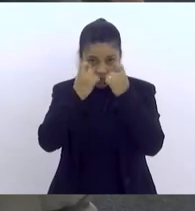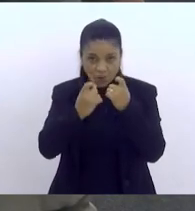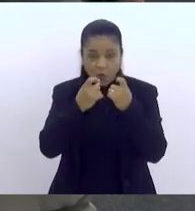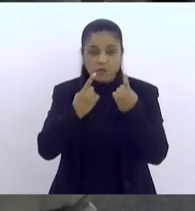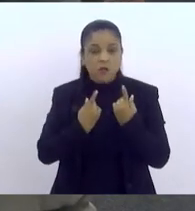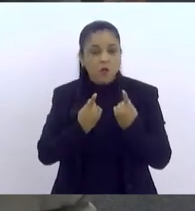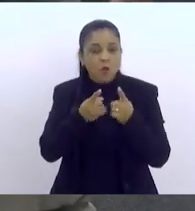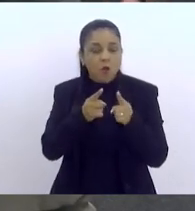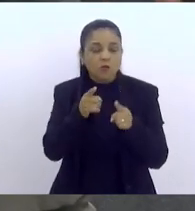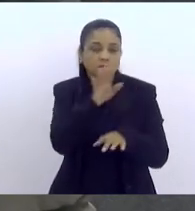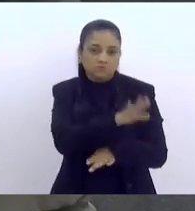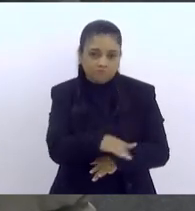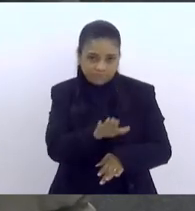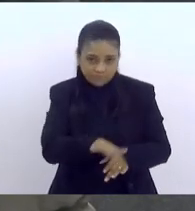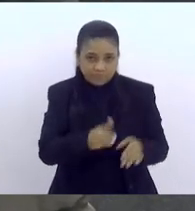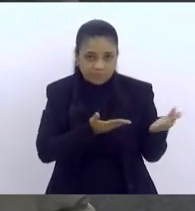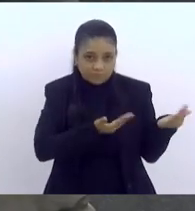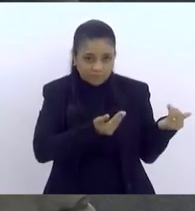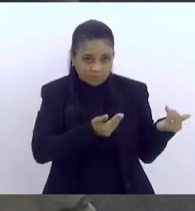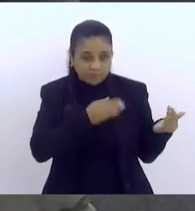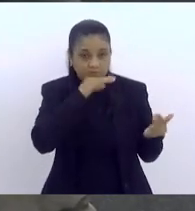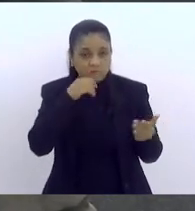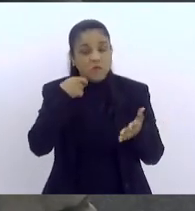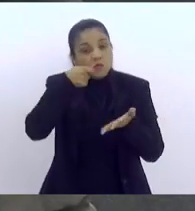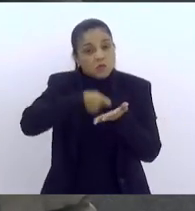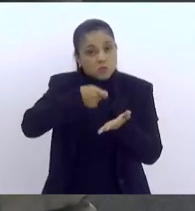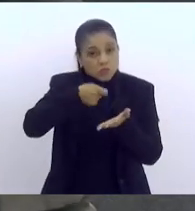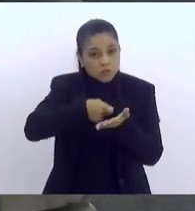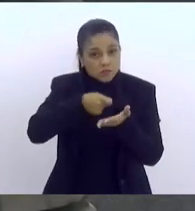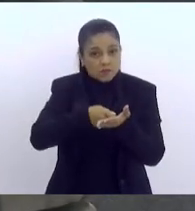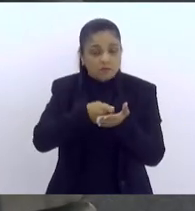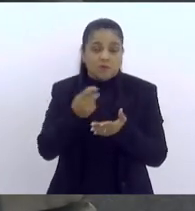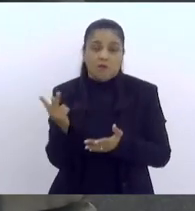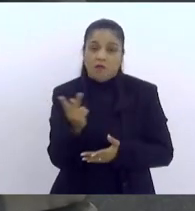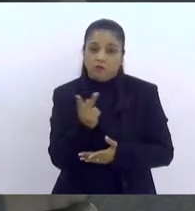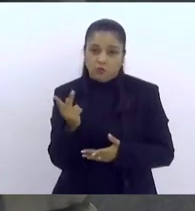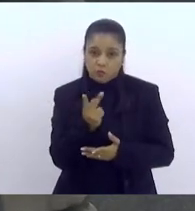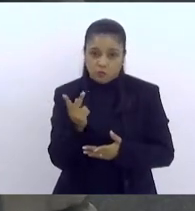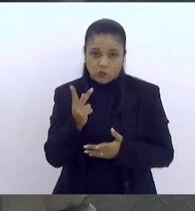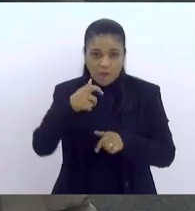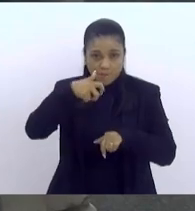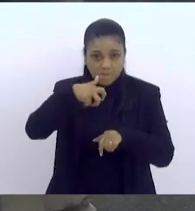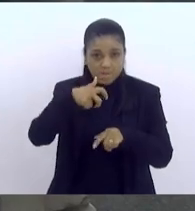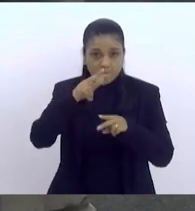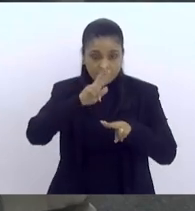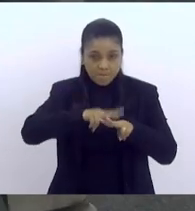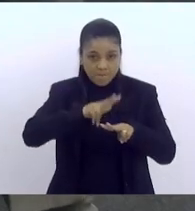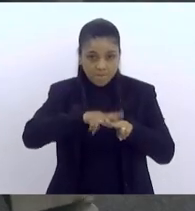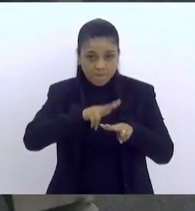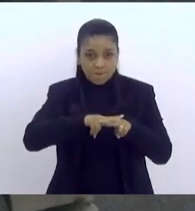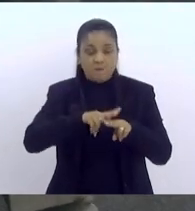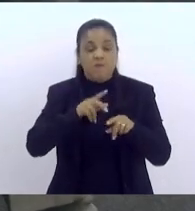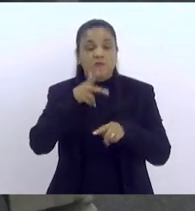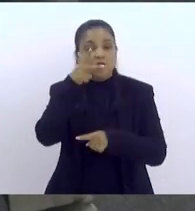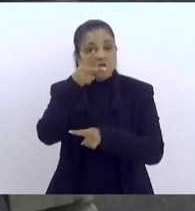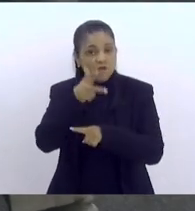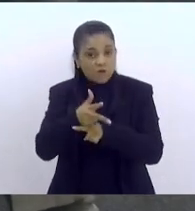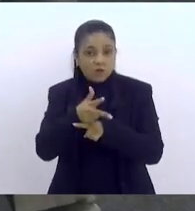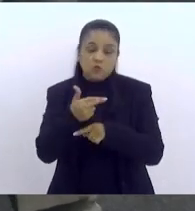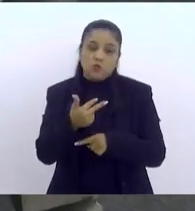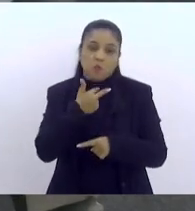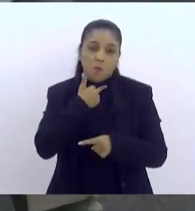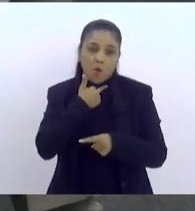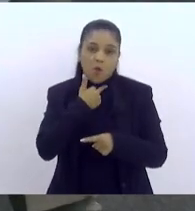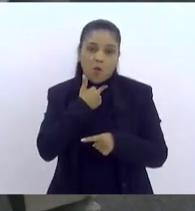infanto-juvenis, condenando as réis ao cumprimento de obrigação de dever a se abster de veicular os vídeos desta natureza, sob